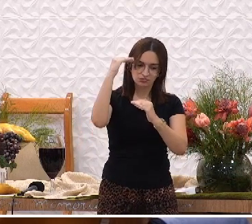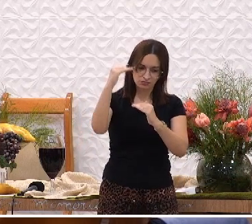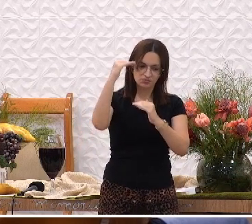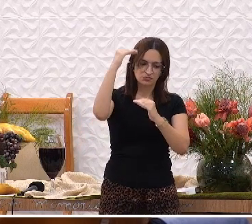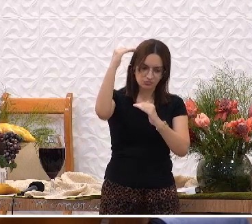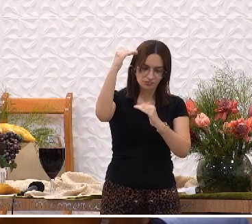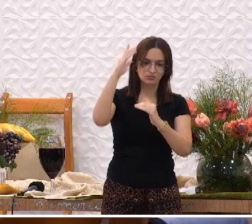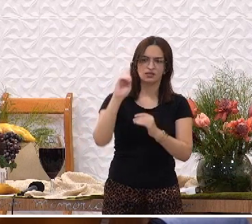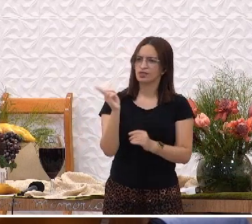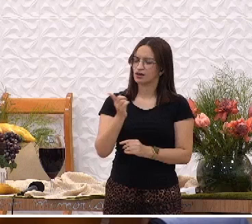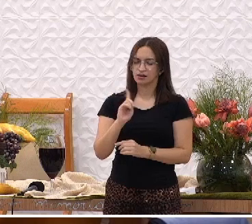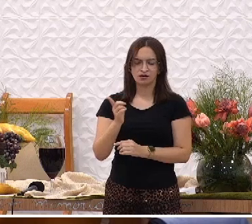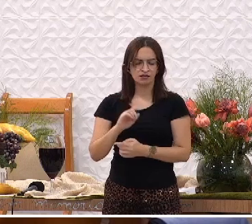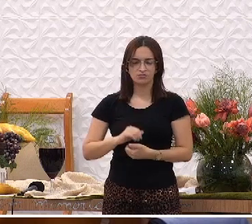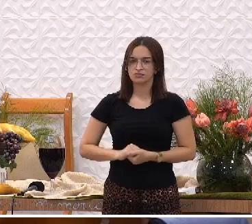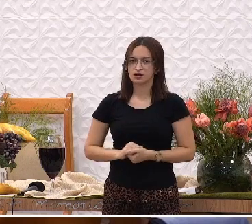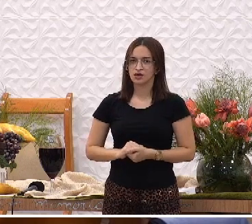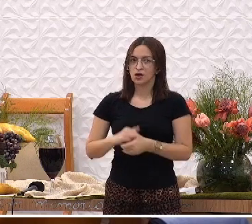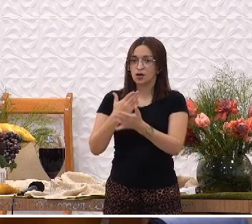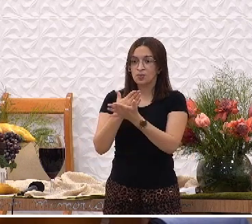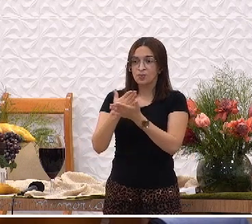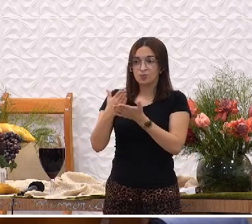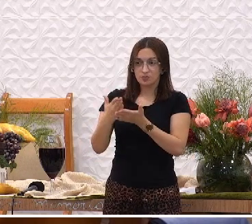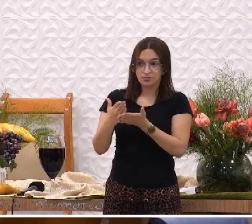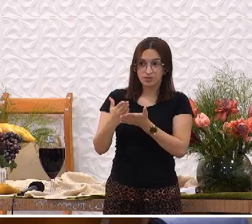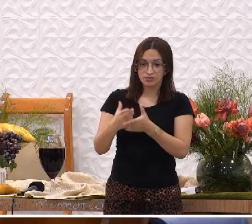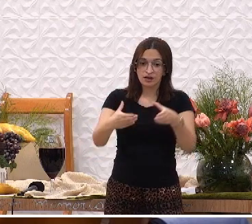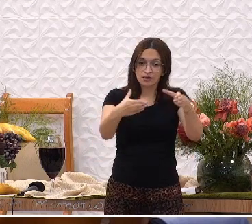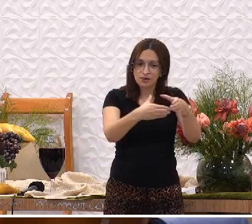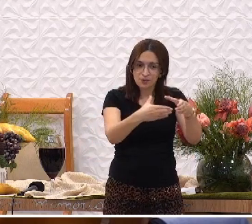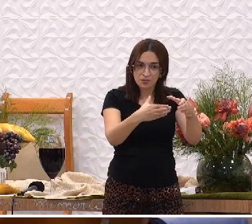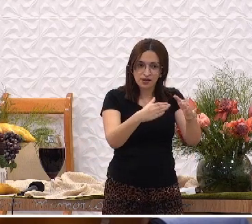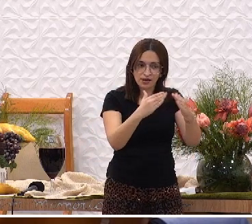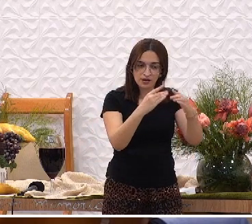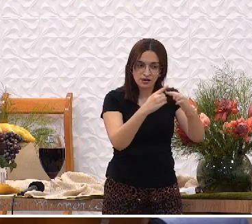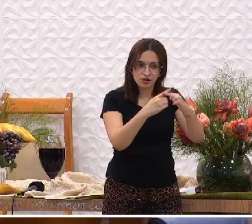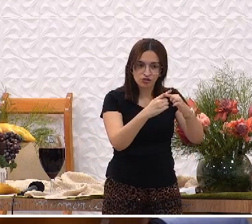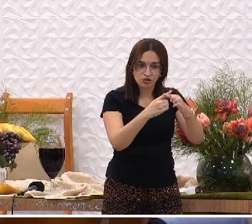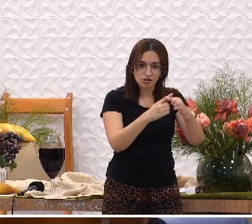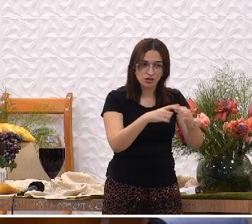chefe tipo o Papa. Ele começa na comunidade local, que escolhe o conselho, e o conselho se junta e